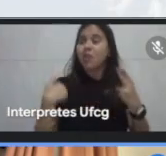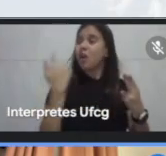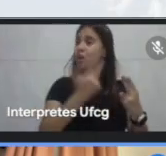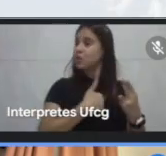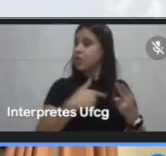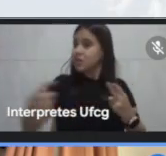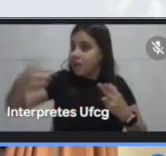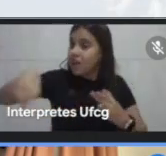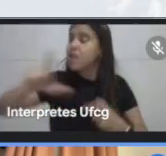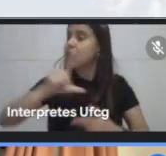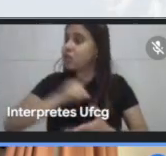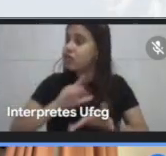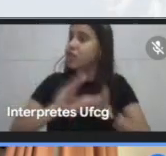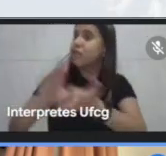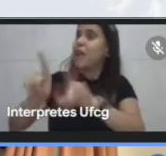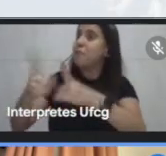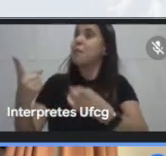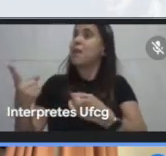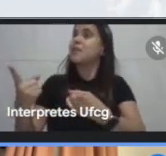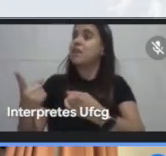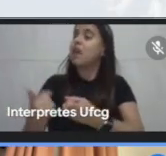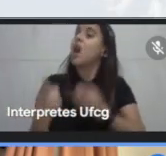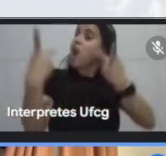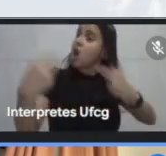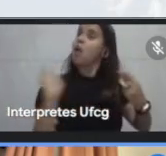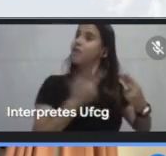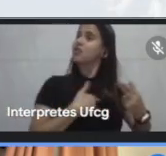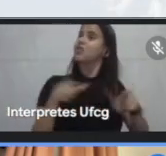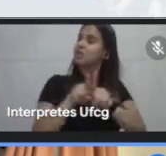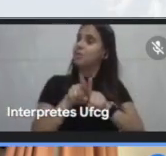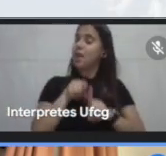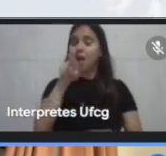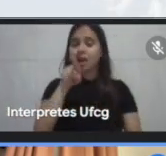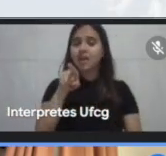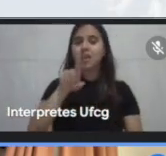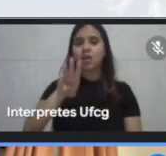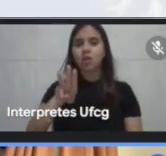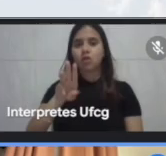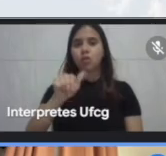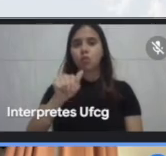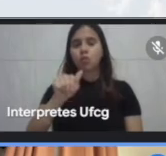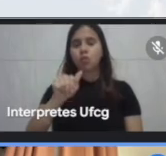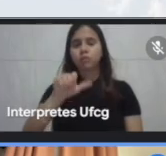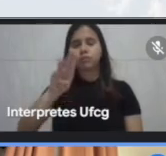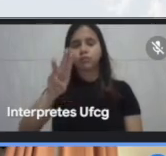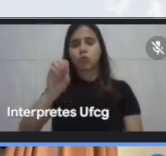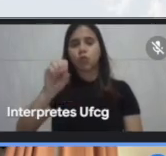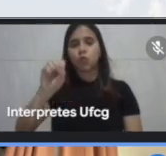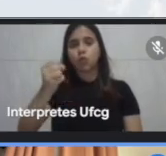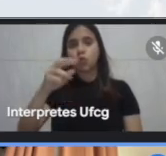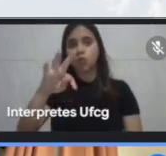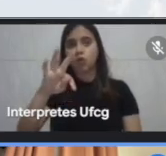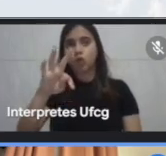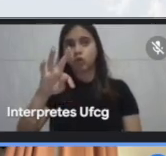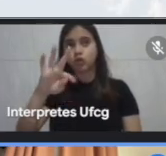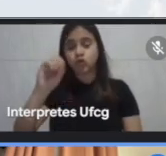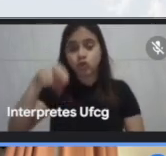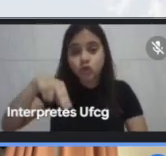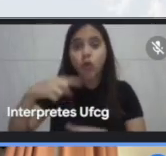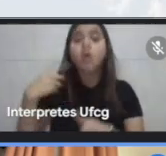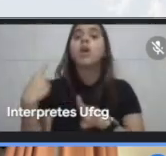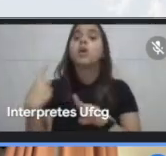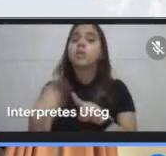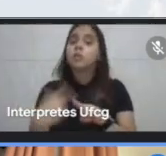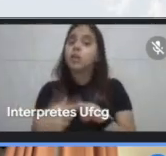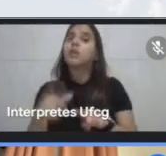mais recursos para lidar com isso. Então, lá em Washington, por exemplo, a gente passa por muitos problemas de inundação, porque a infraestrutura